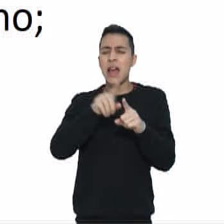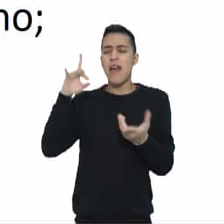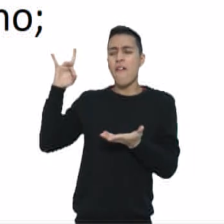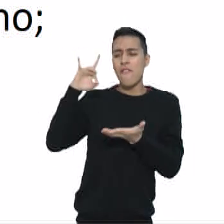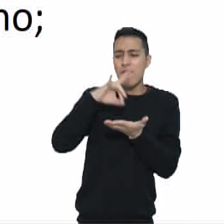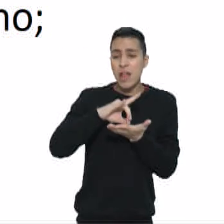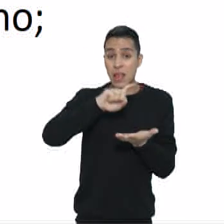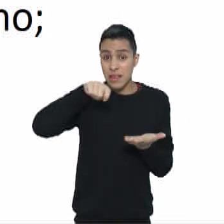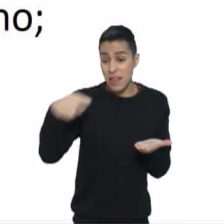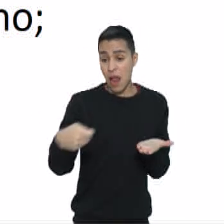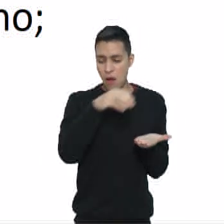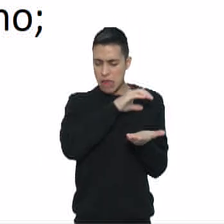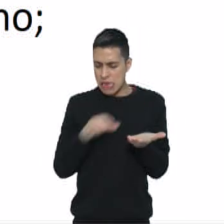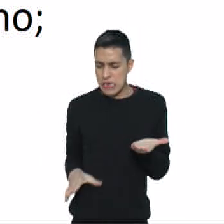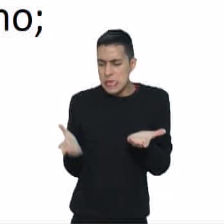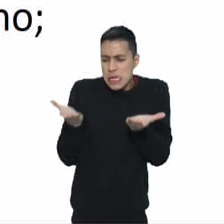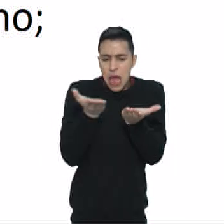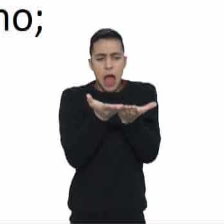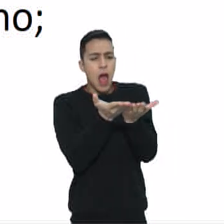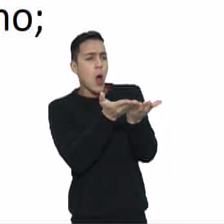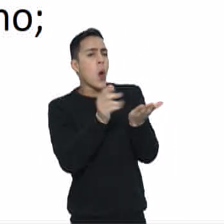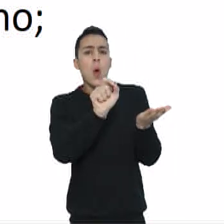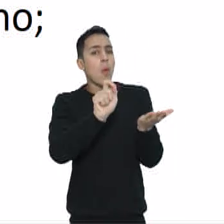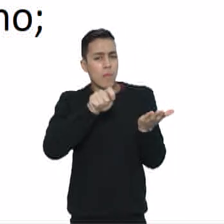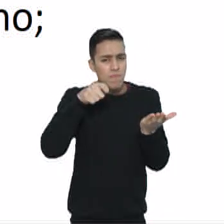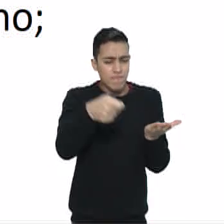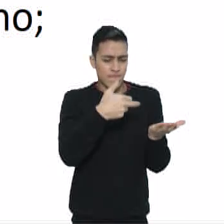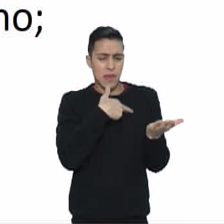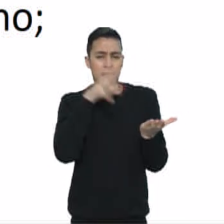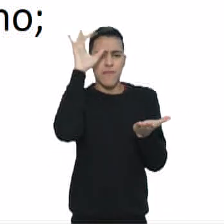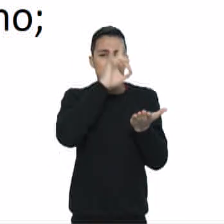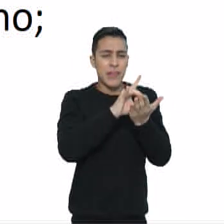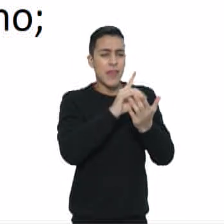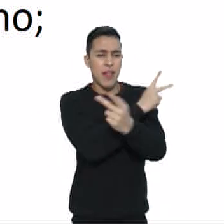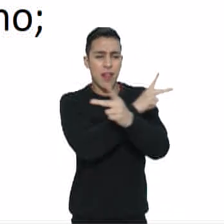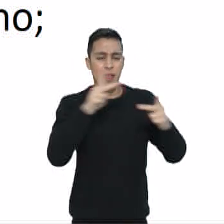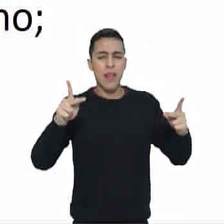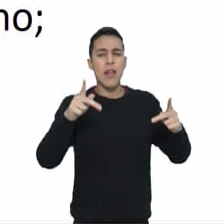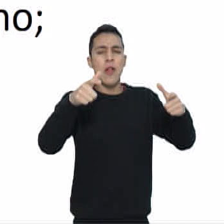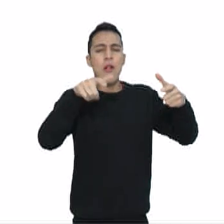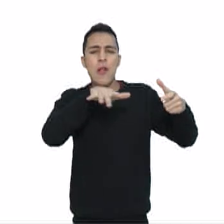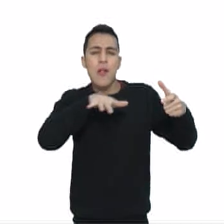do cristianismo como religião oficial do Império Romano.